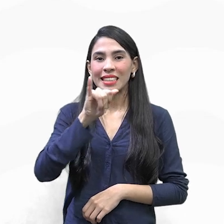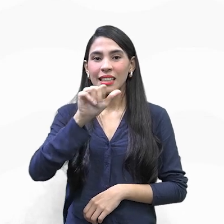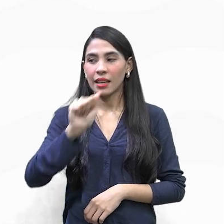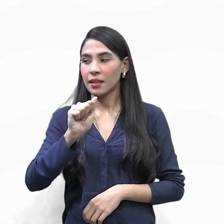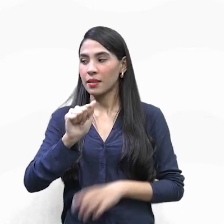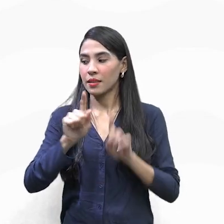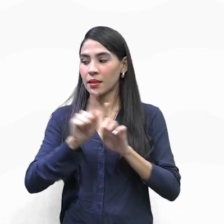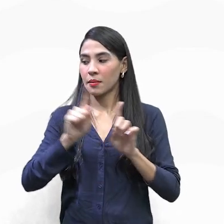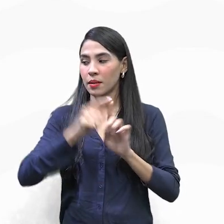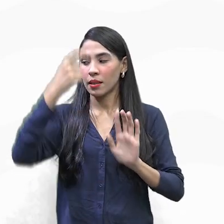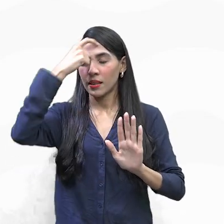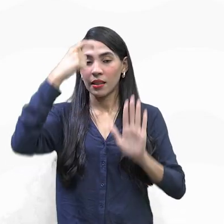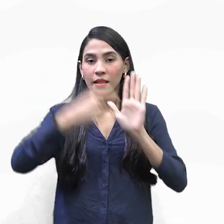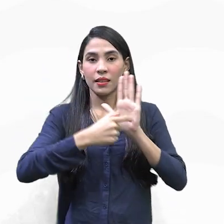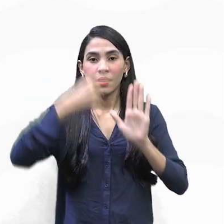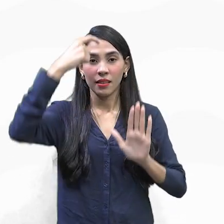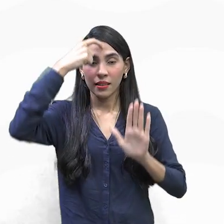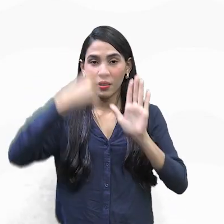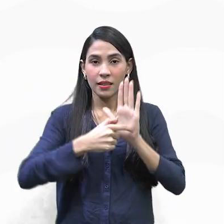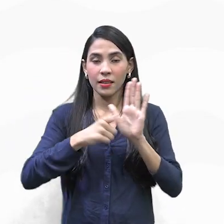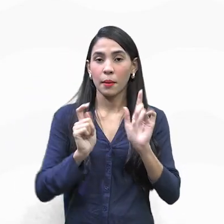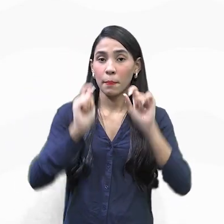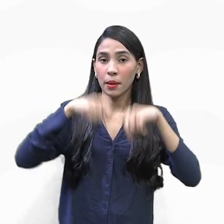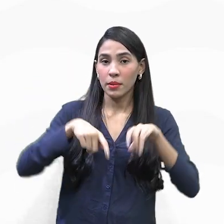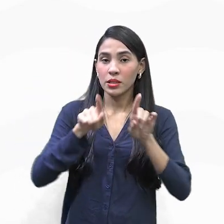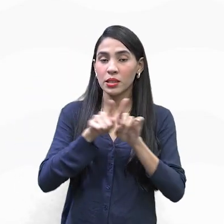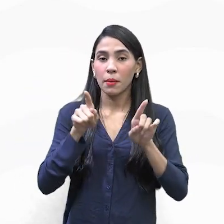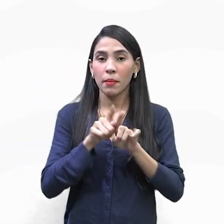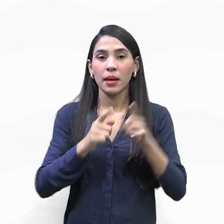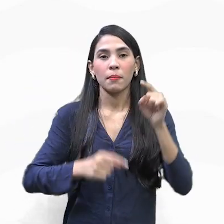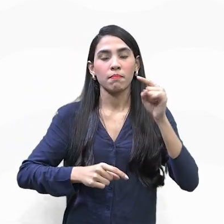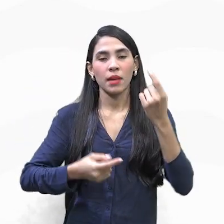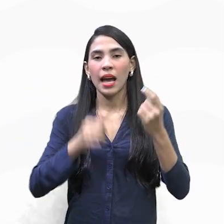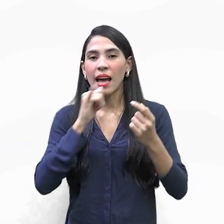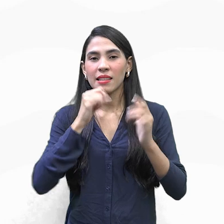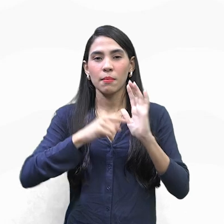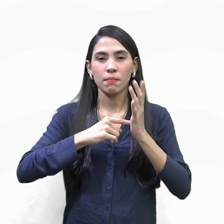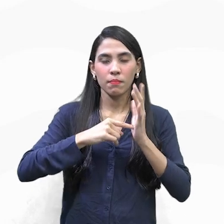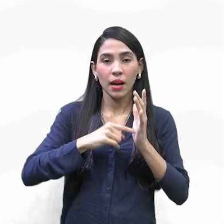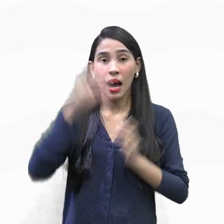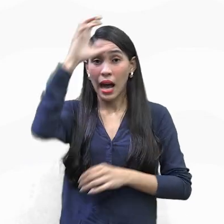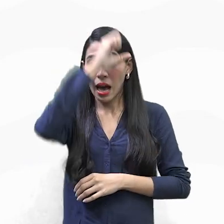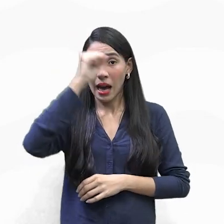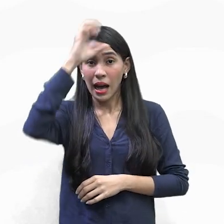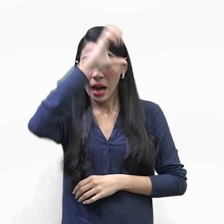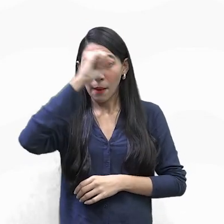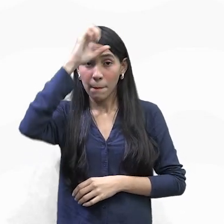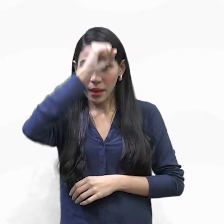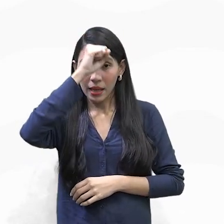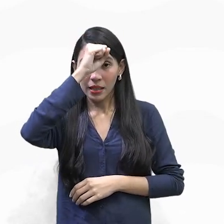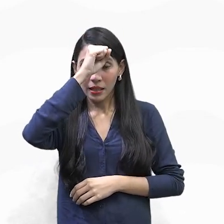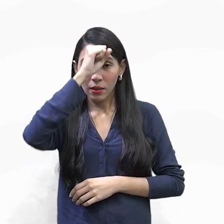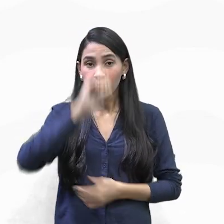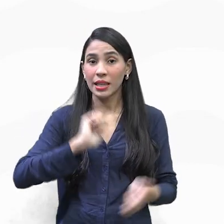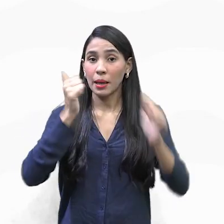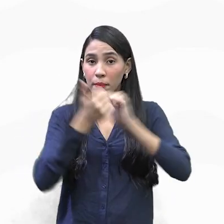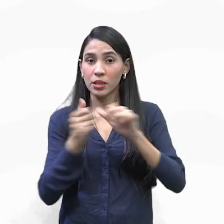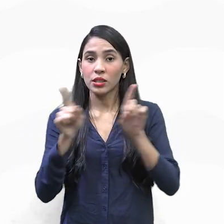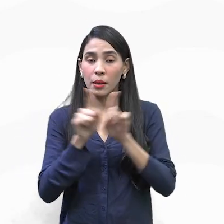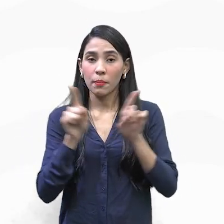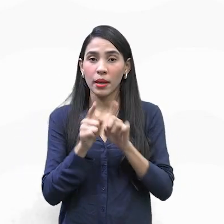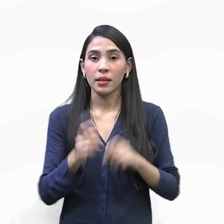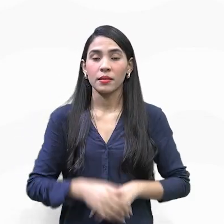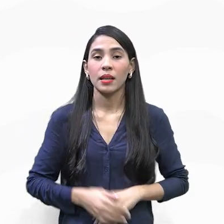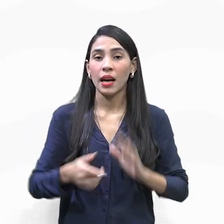da inteligência artificial permite que máquinas aprendam e se adaptem a novas situações, realizando tarefas